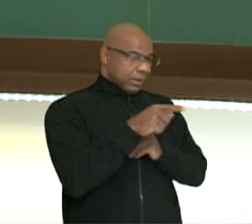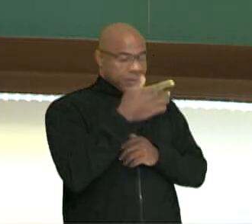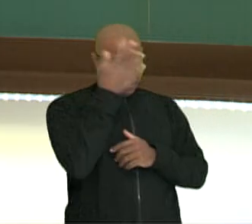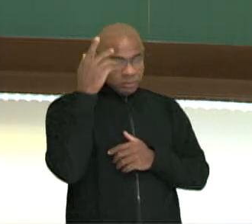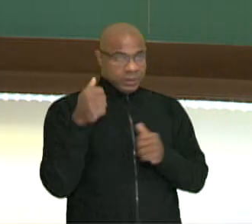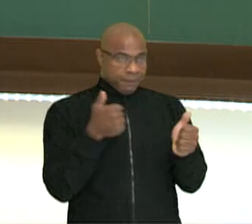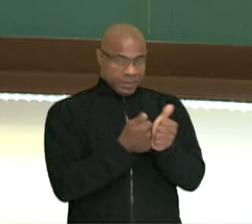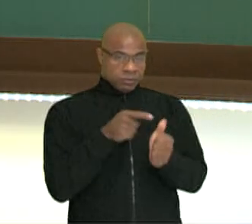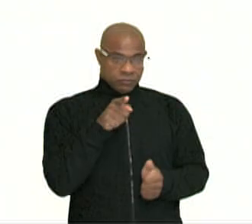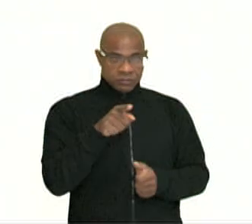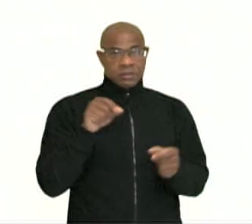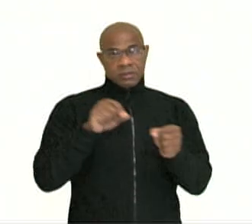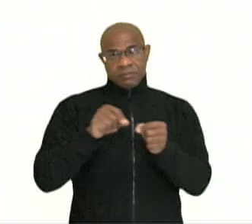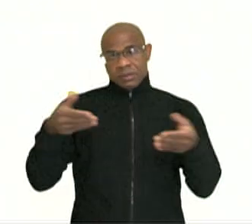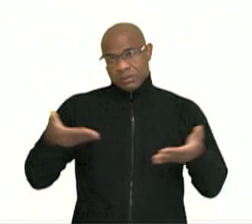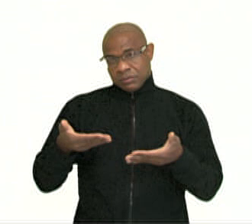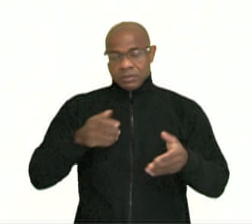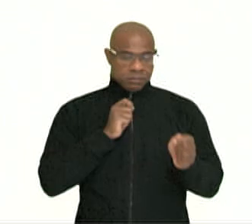ok? Então, vamos lá.